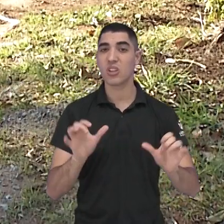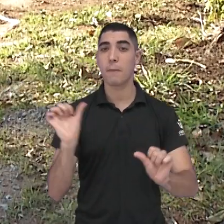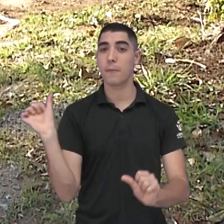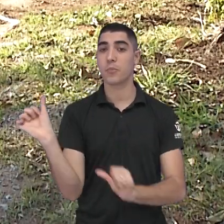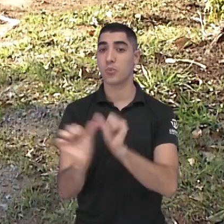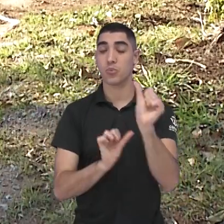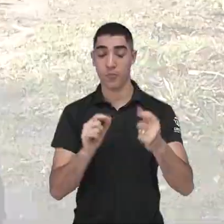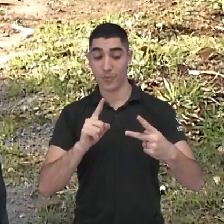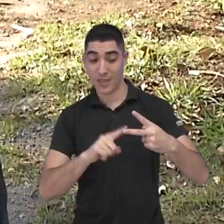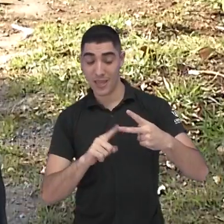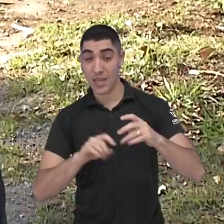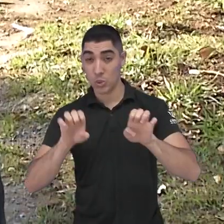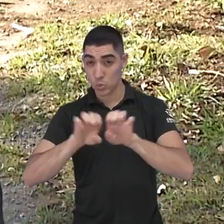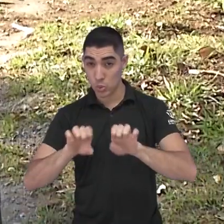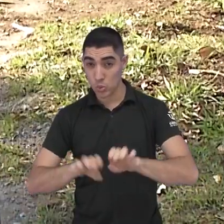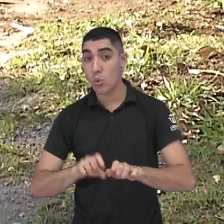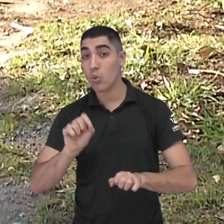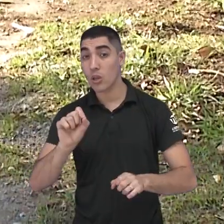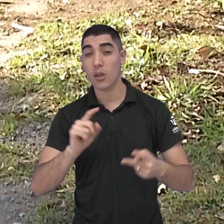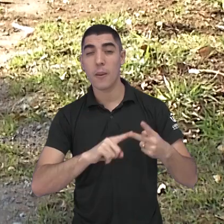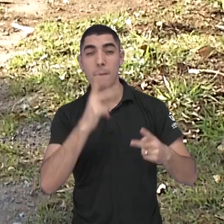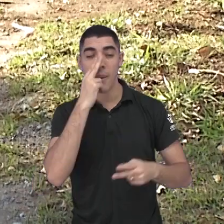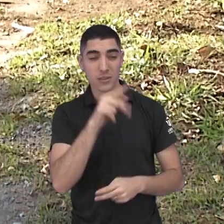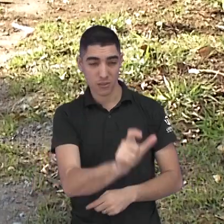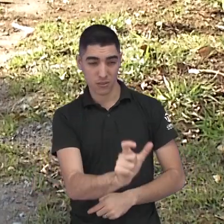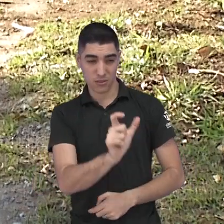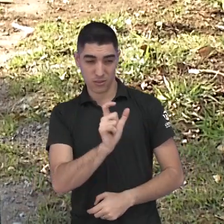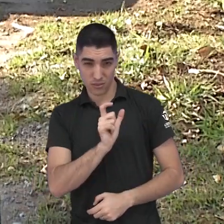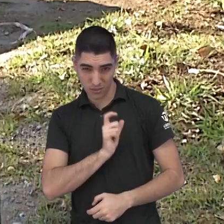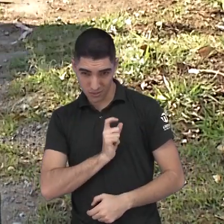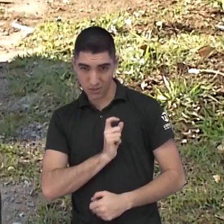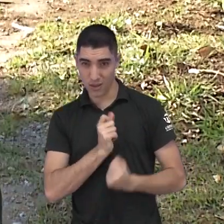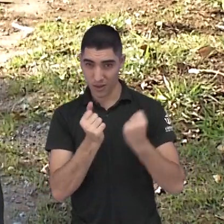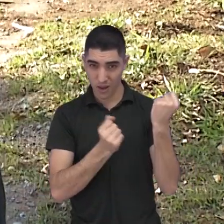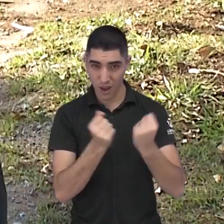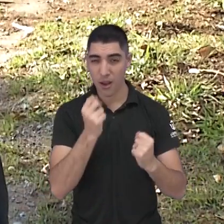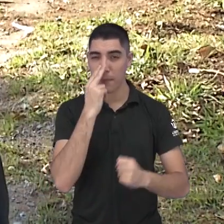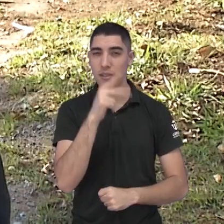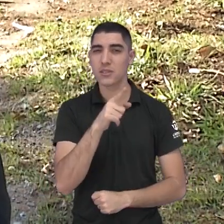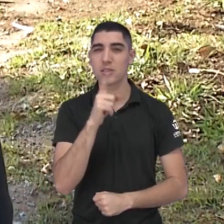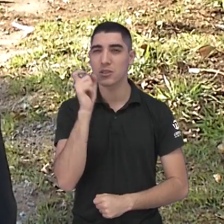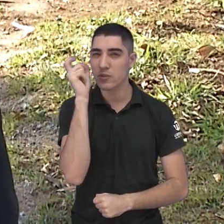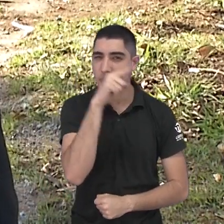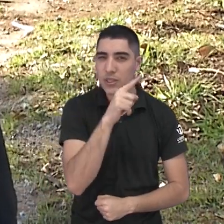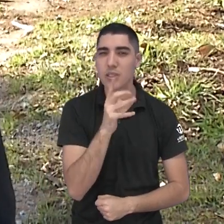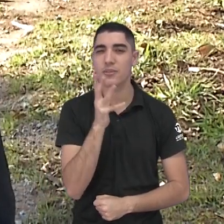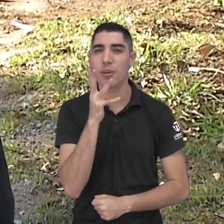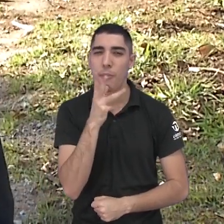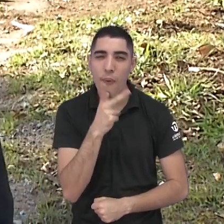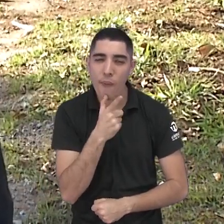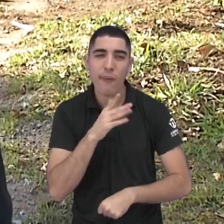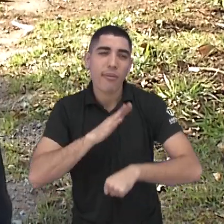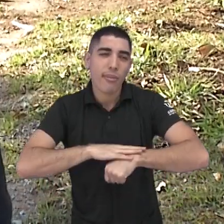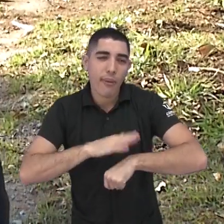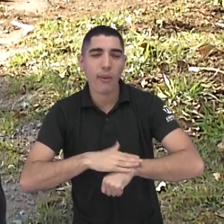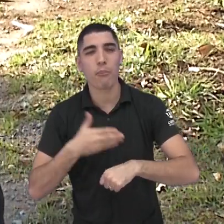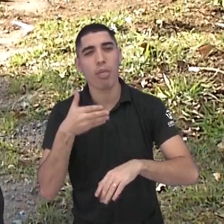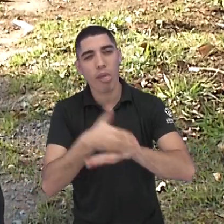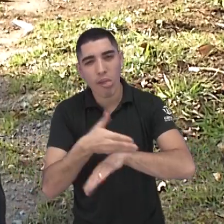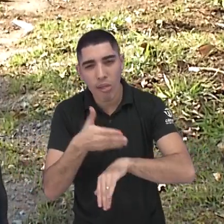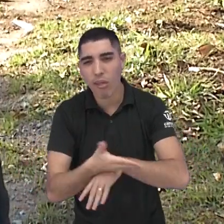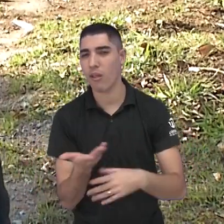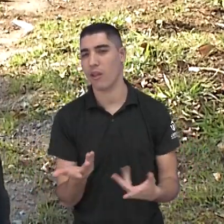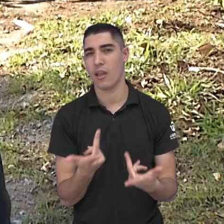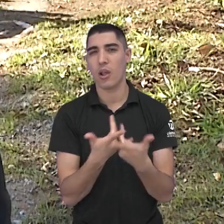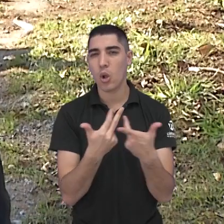características dos novos tempos. No problema estrutural, o processo de habilitação ele é muito moroso. É um processo muito complexo, um processo que demanda